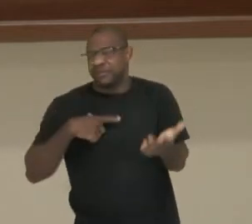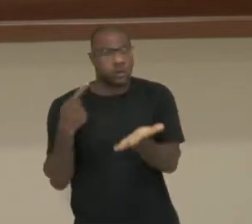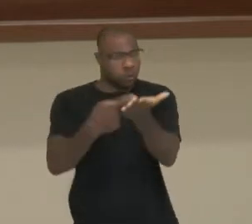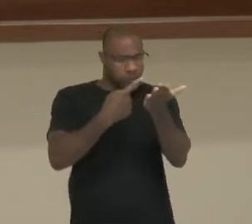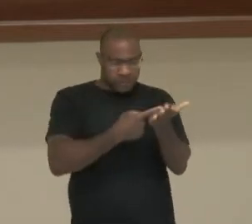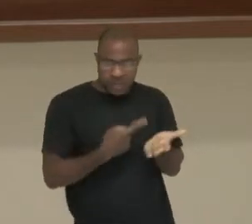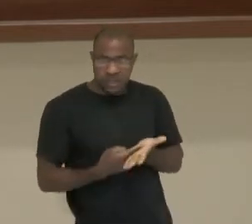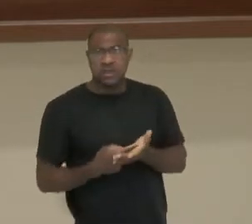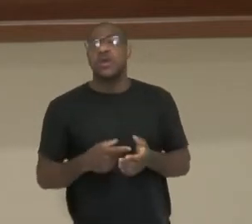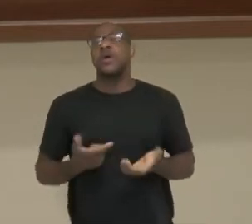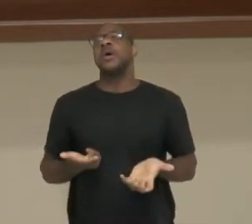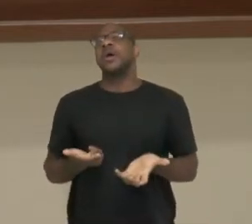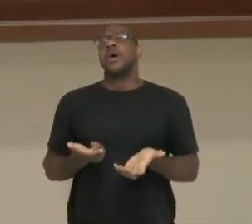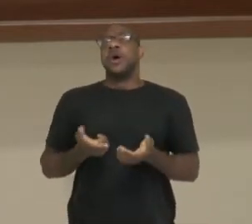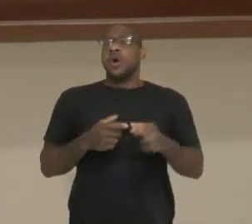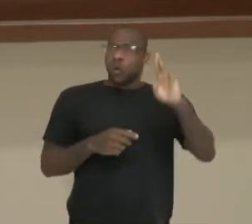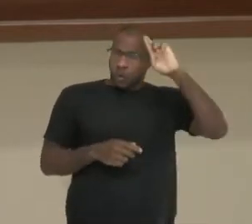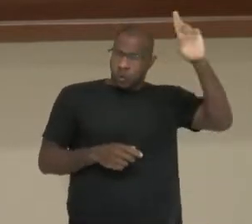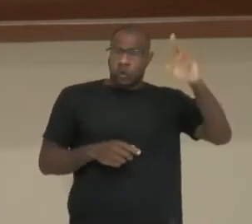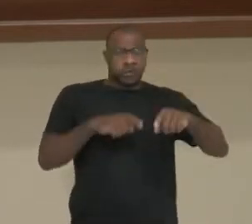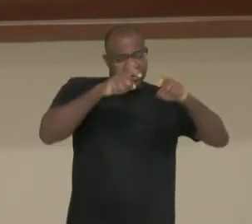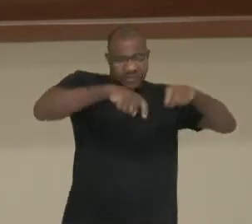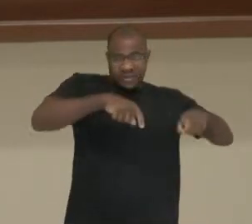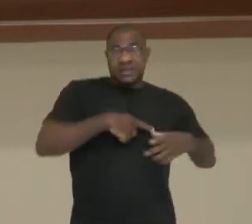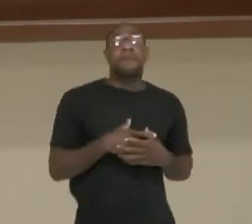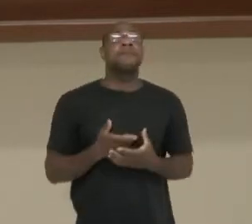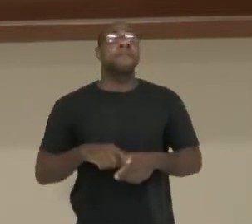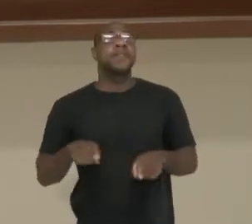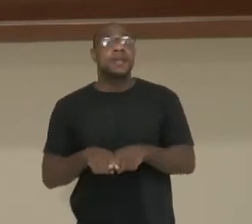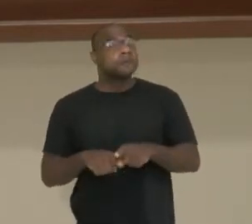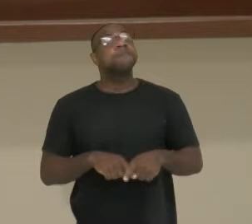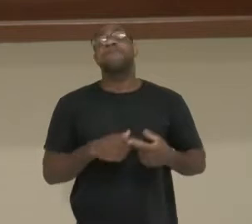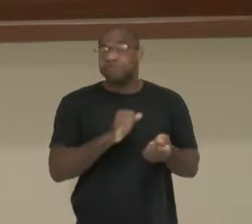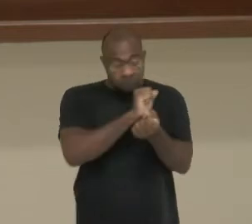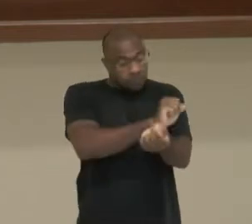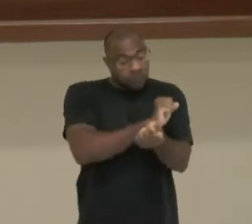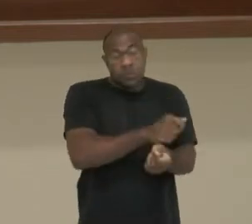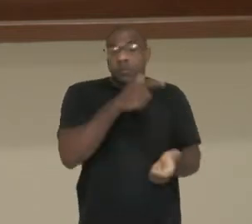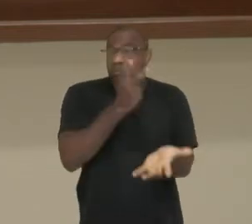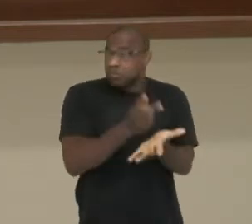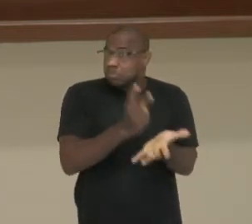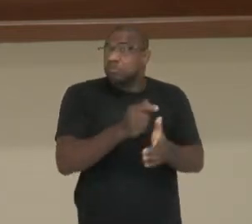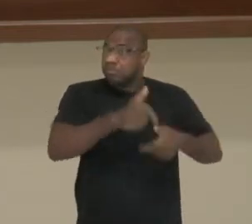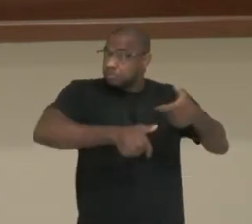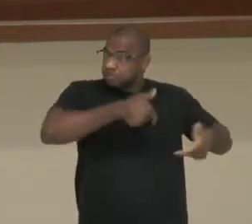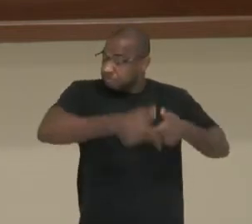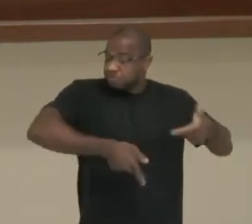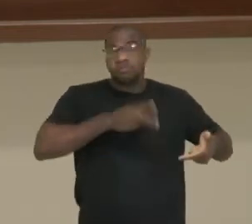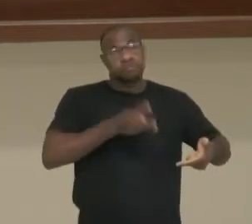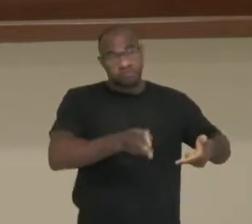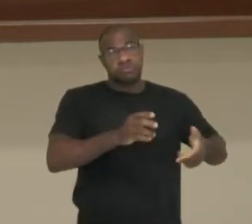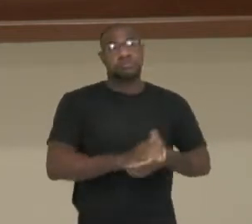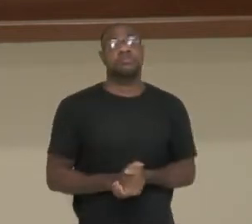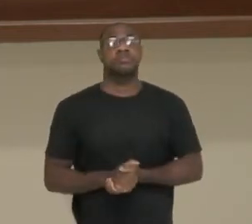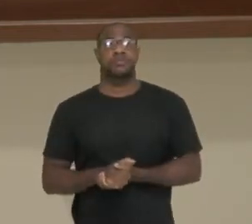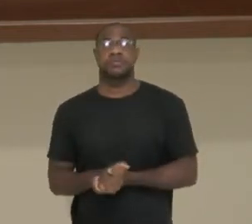muitos fazendeiros, a escravidão africana ela ainda se mantinha.